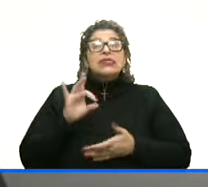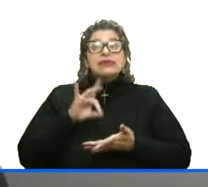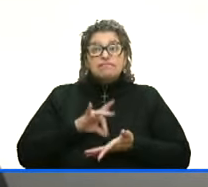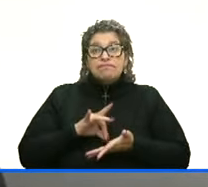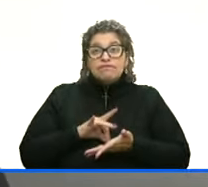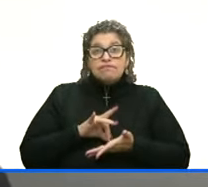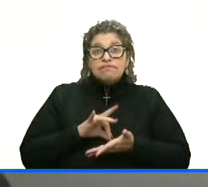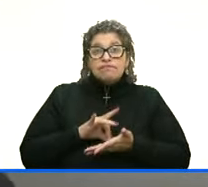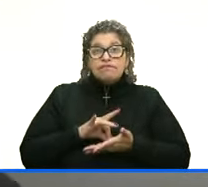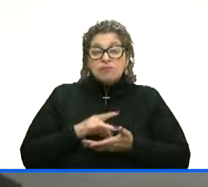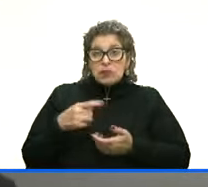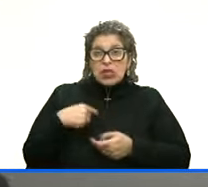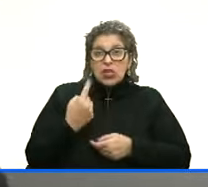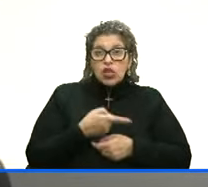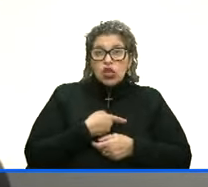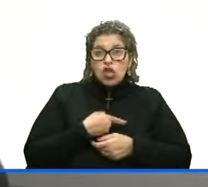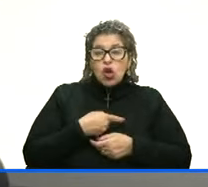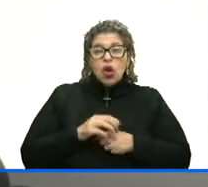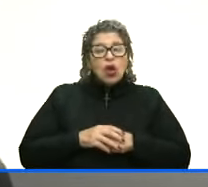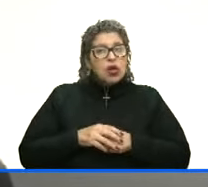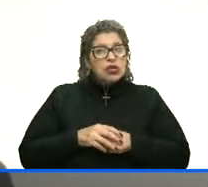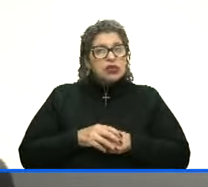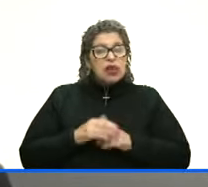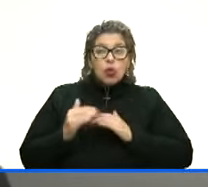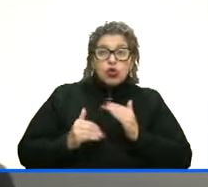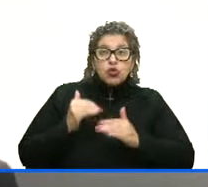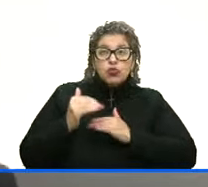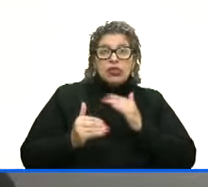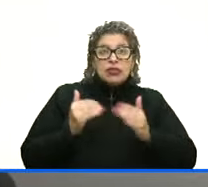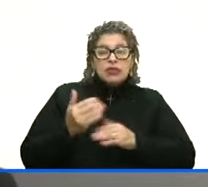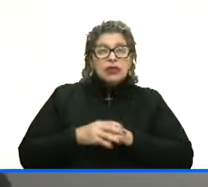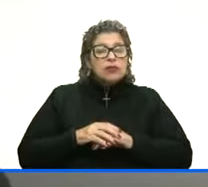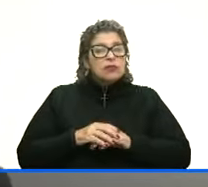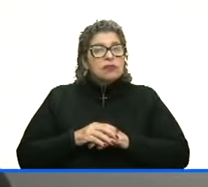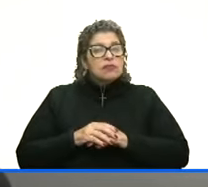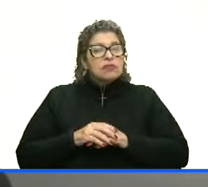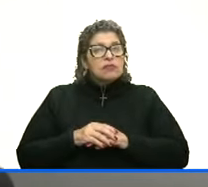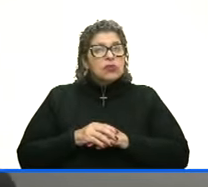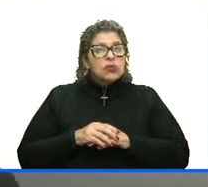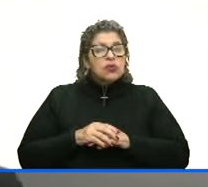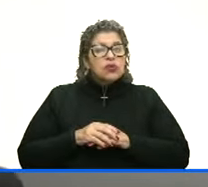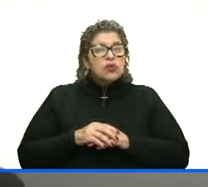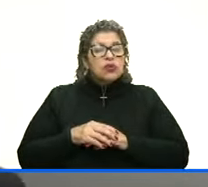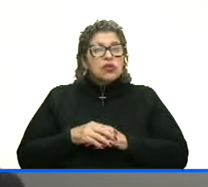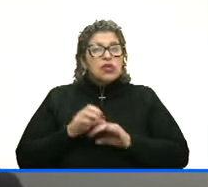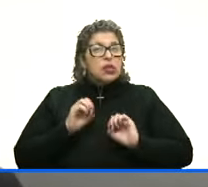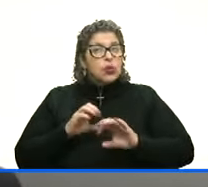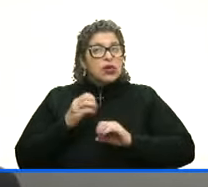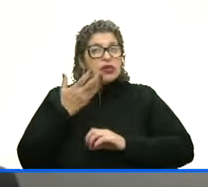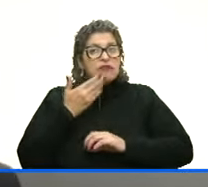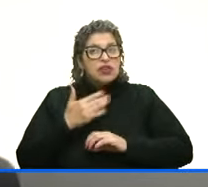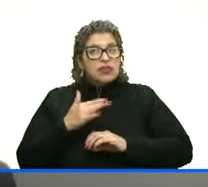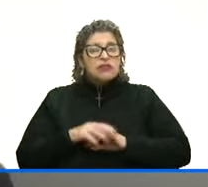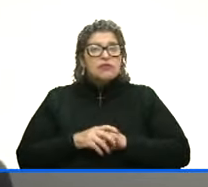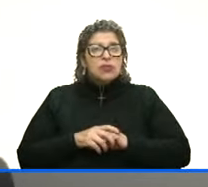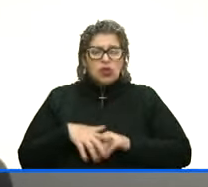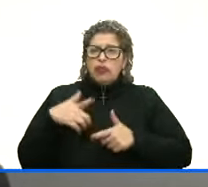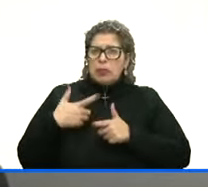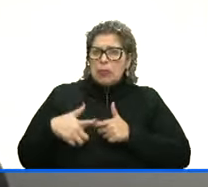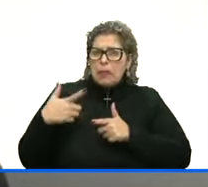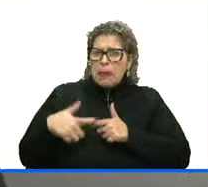exatamente para nós o segmento da educação infantil, que é o que a gente conhece, né? Nós tivemos sérios